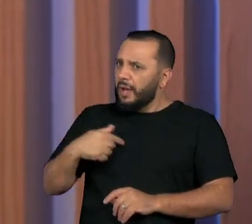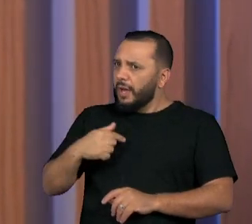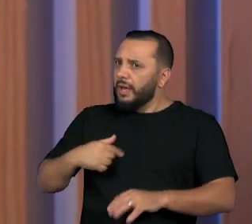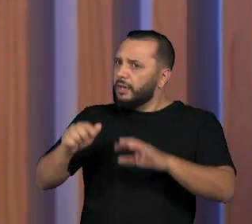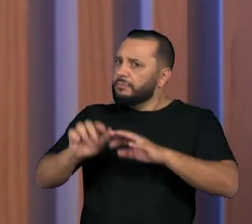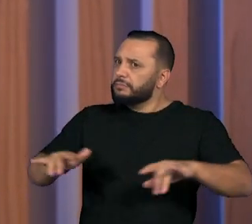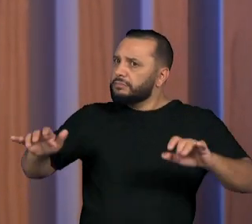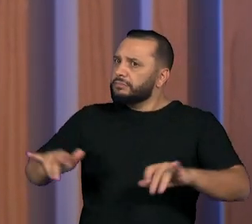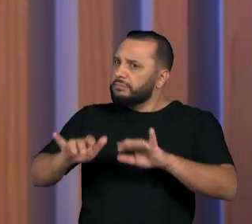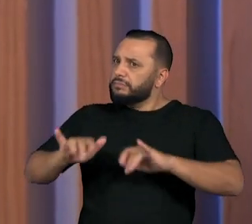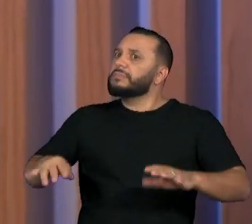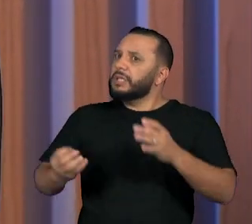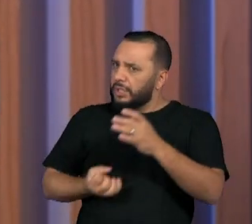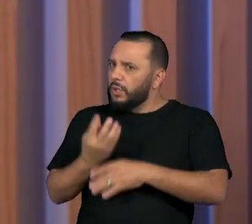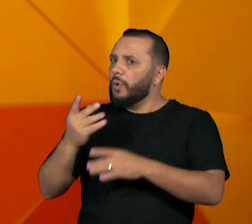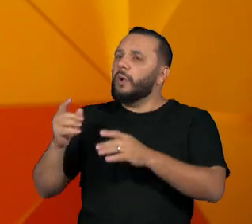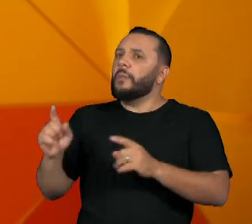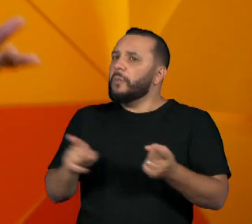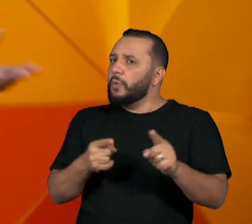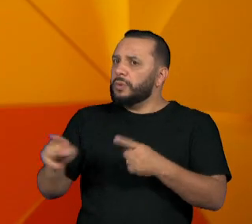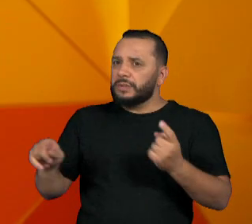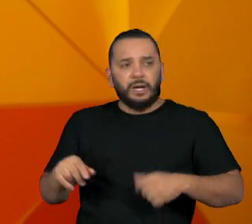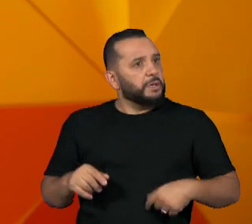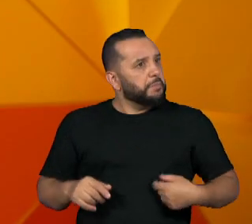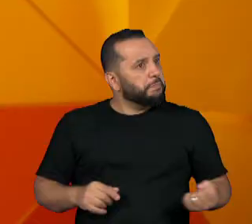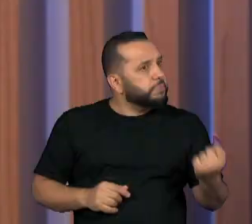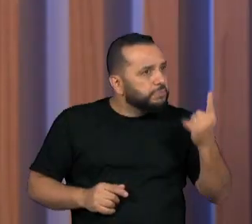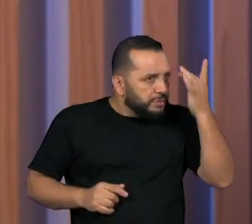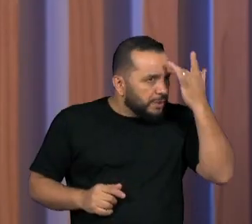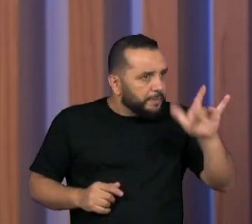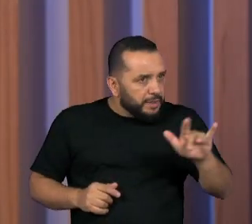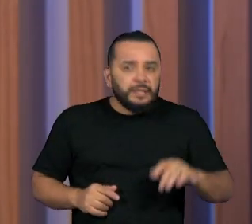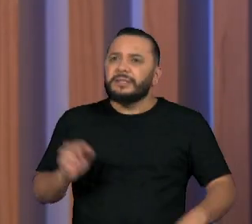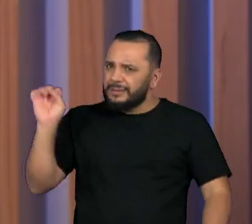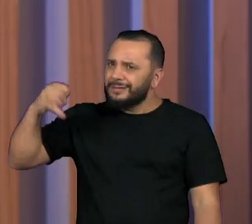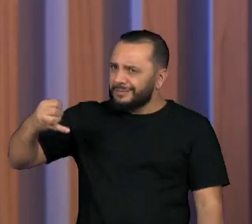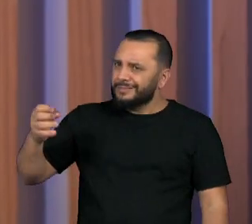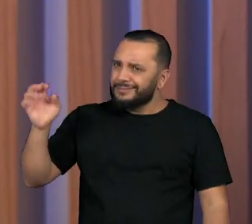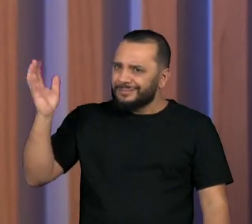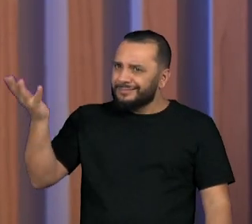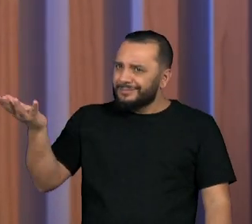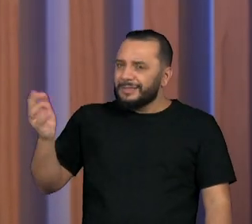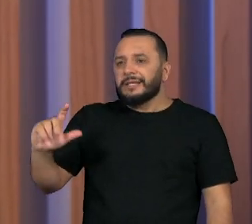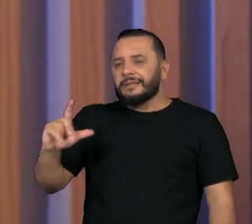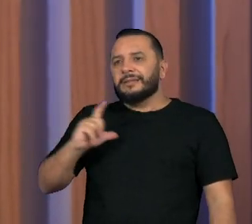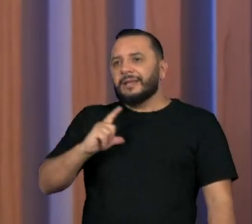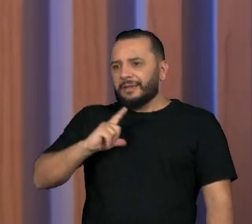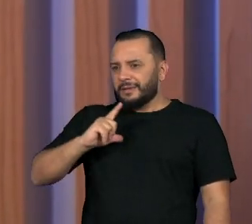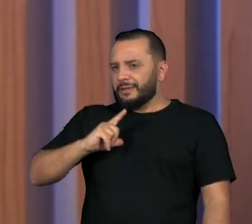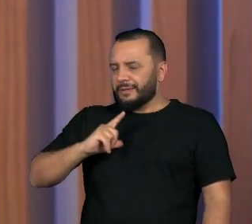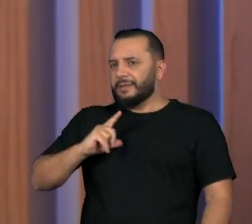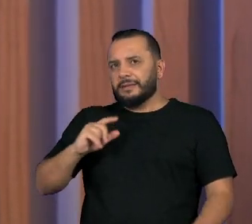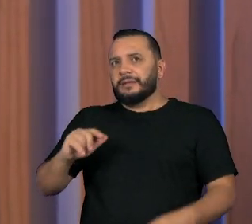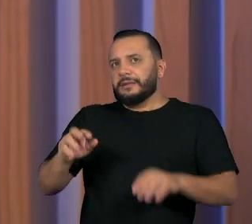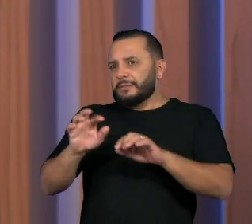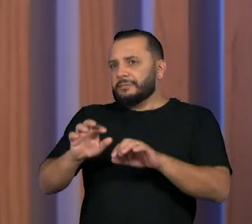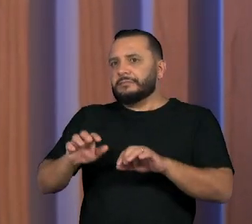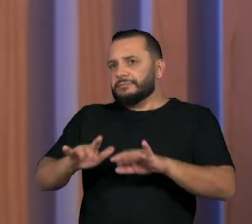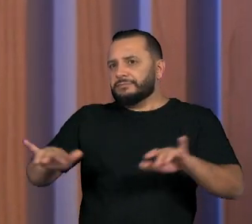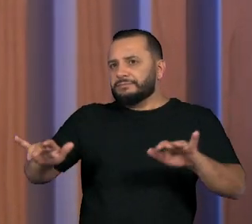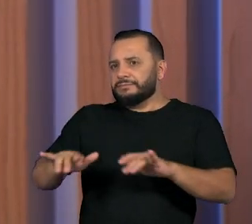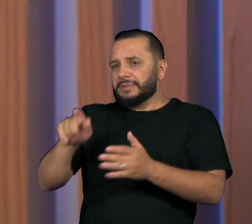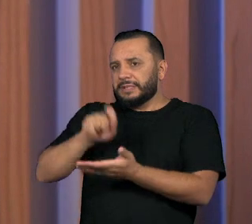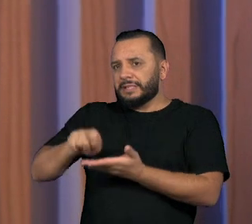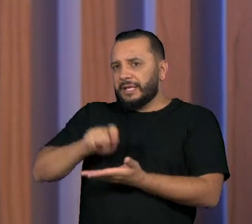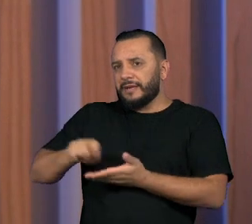chegou a compor músicas, né? Uma curiosidade que eu não sabia. Sim, sim. Então, assim, nós temos muitos compositores, inclusive